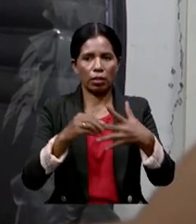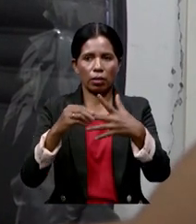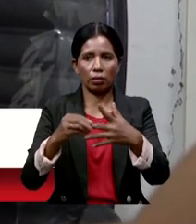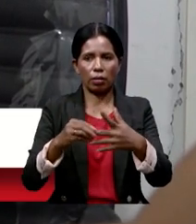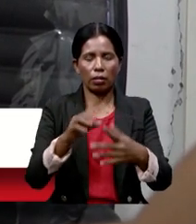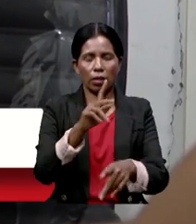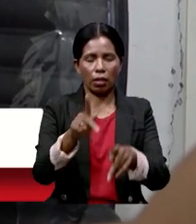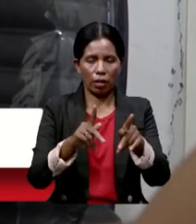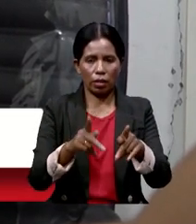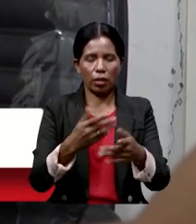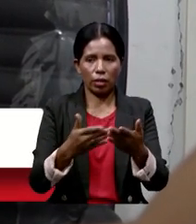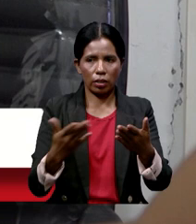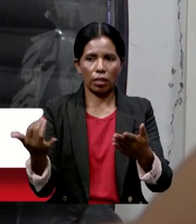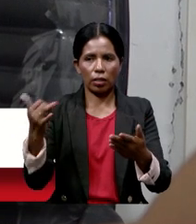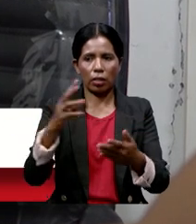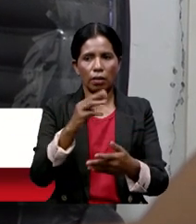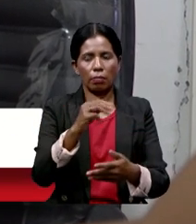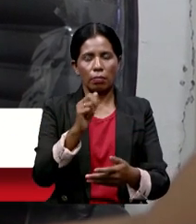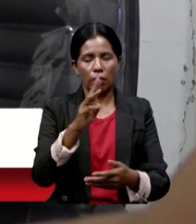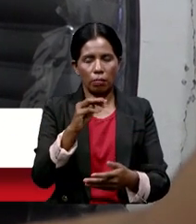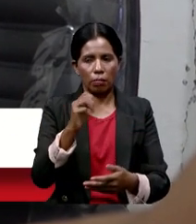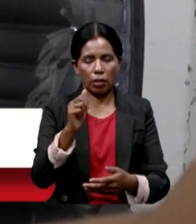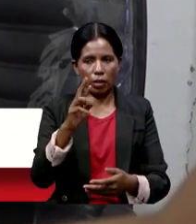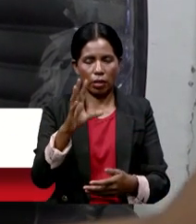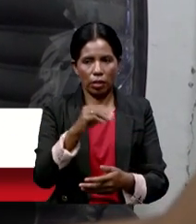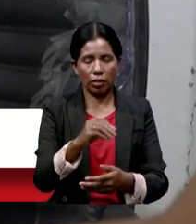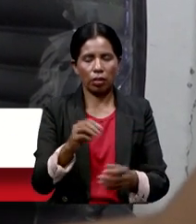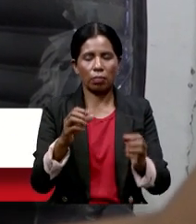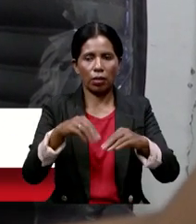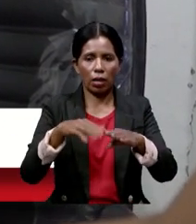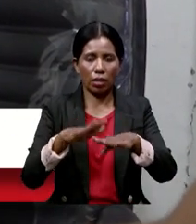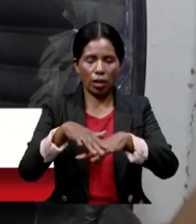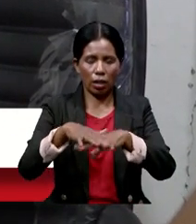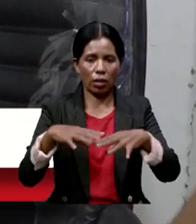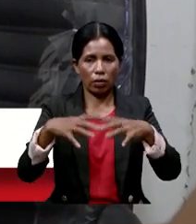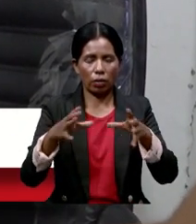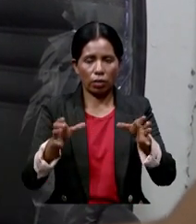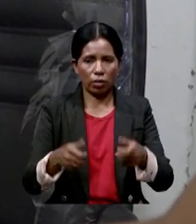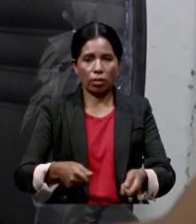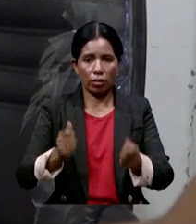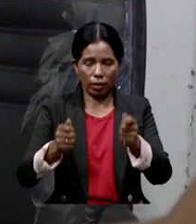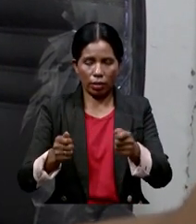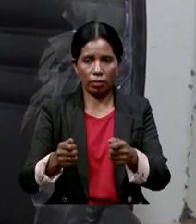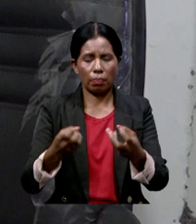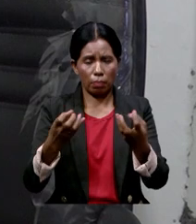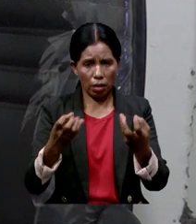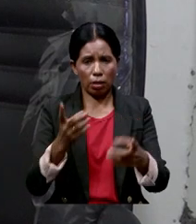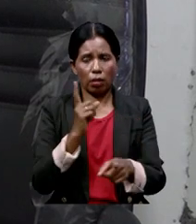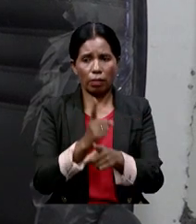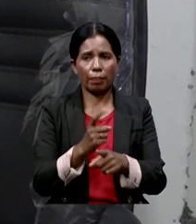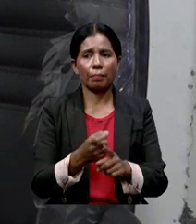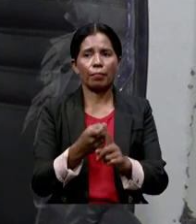arzenas, né? De mobara, né? De mobara, né? Liu a homan, homan, uma produto para a Liga